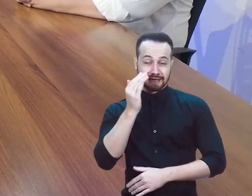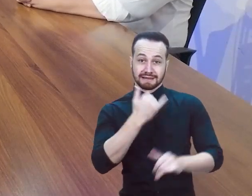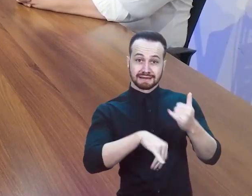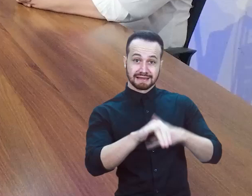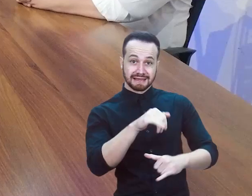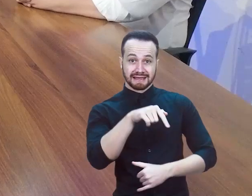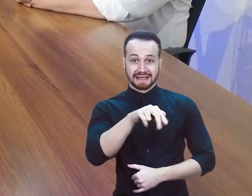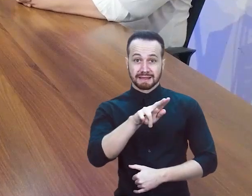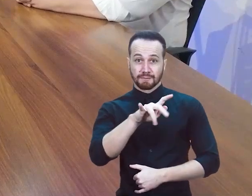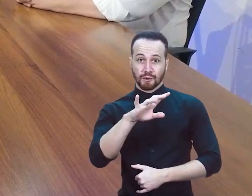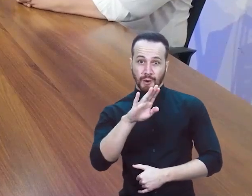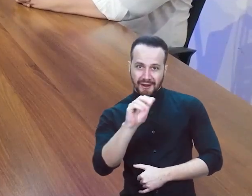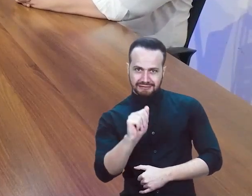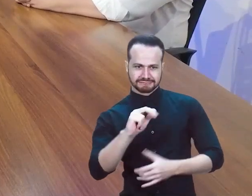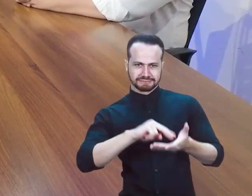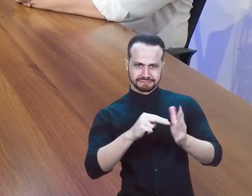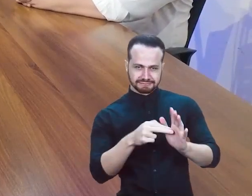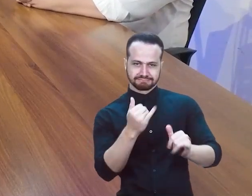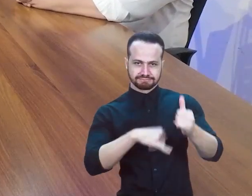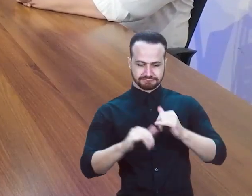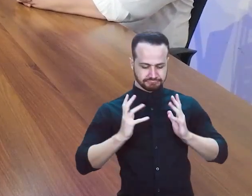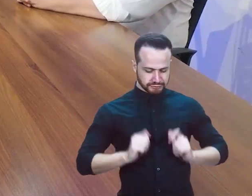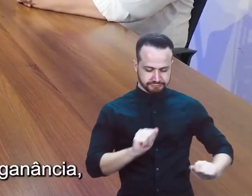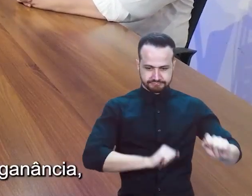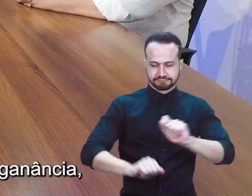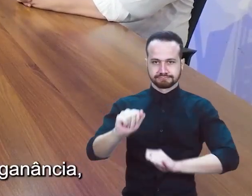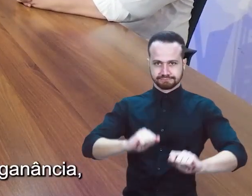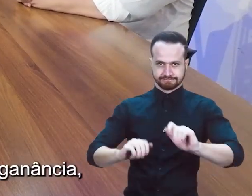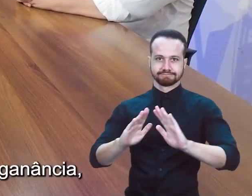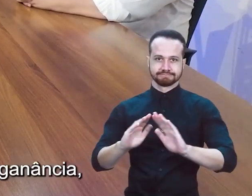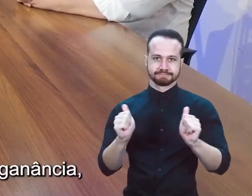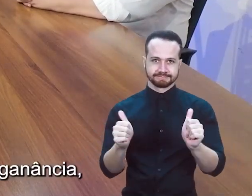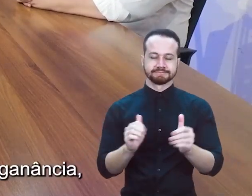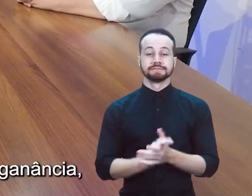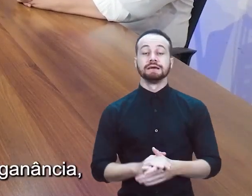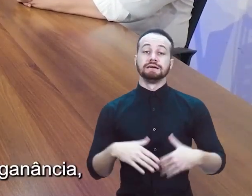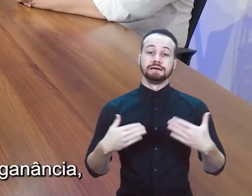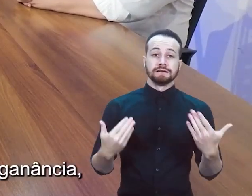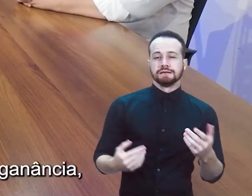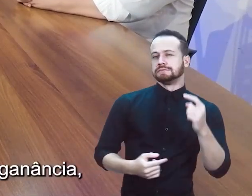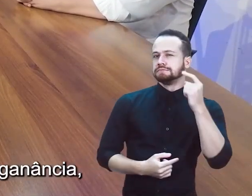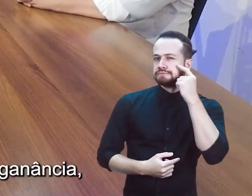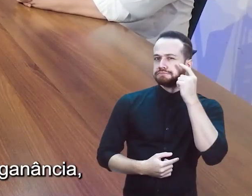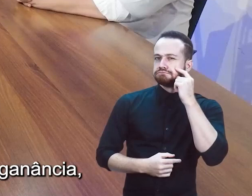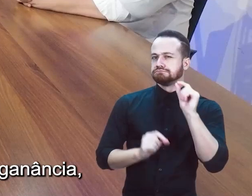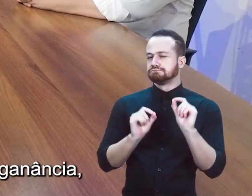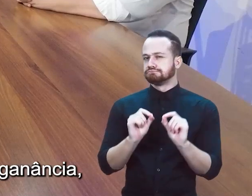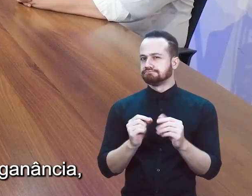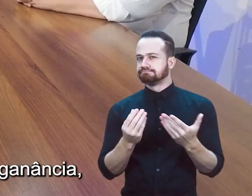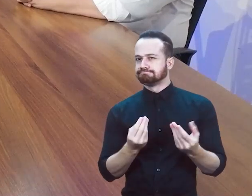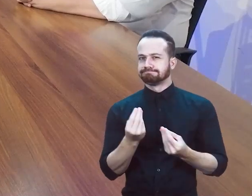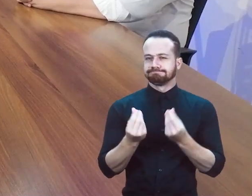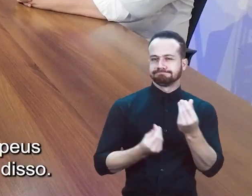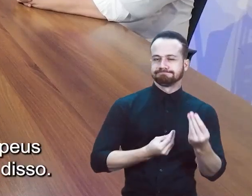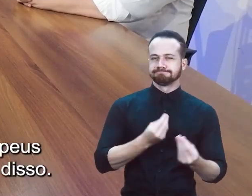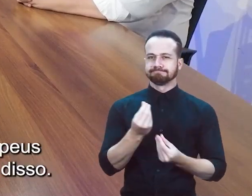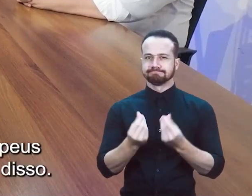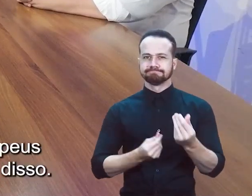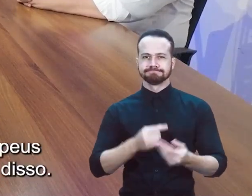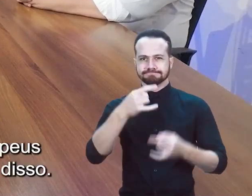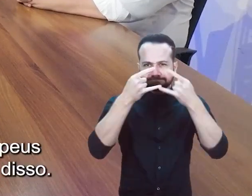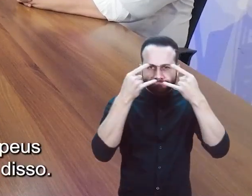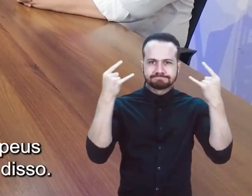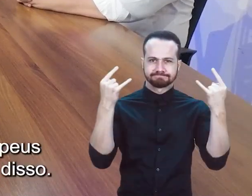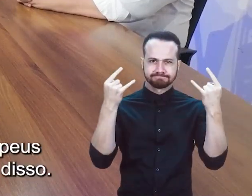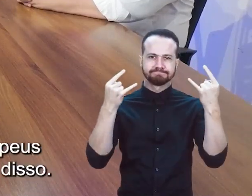tá, gente? Então, essa eu penso que seja um pouco dessa ganância, porque